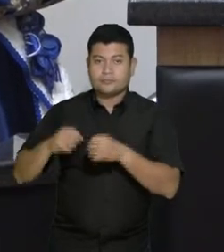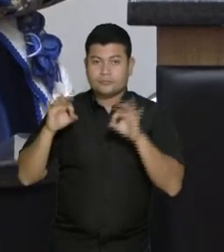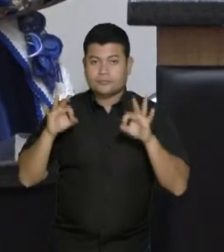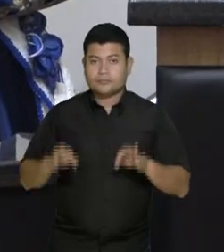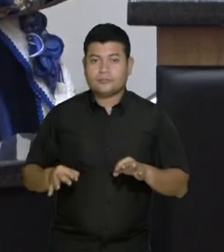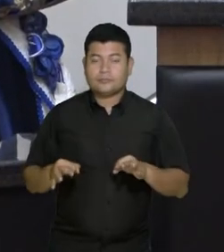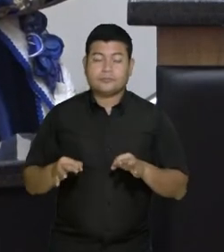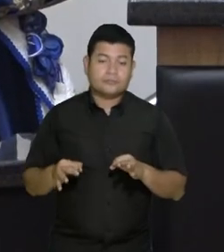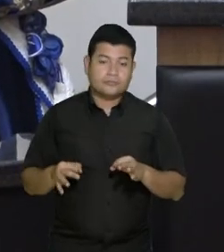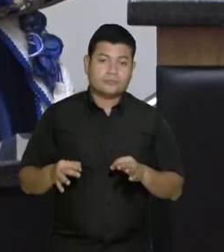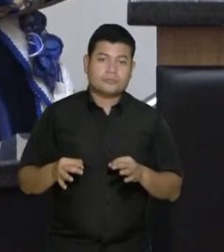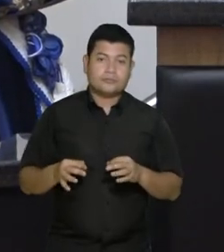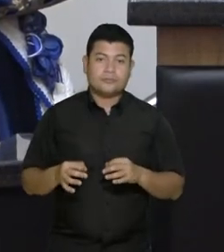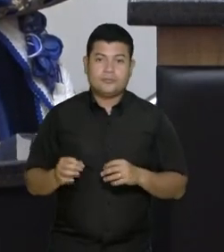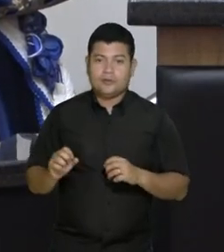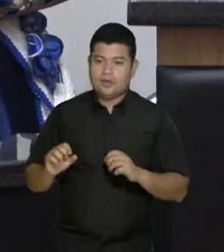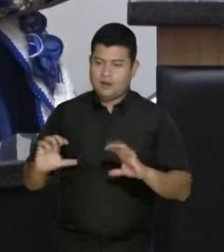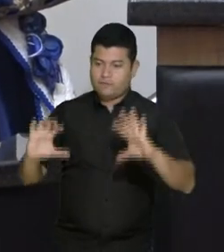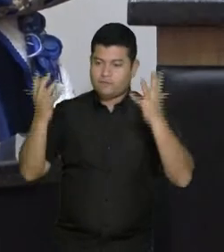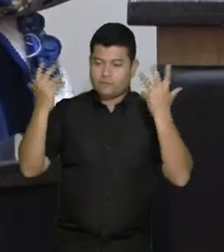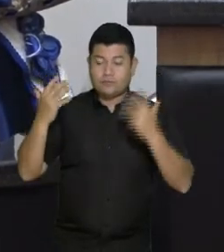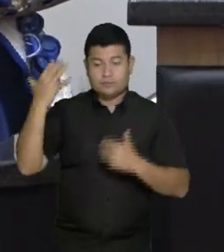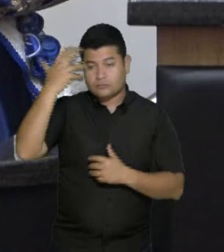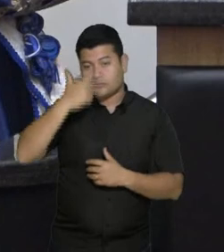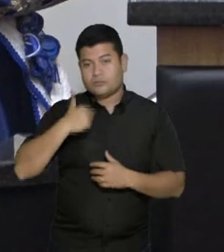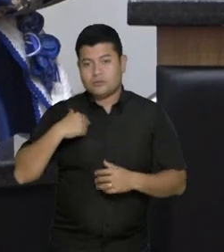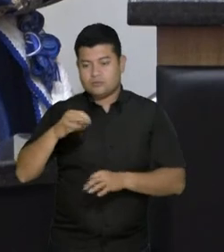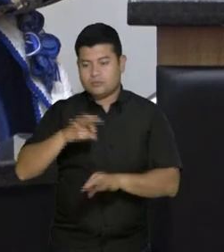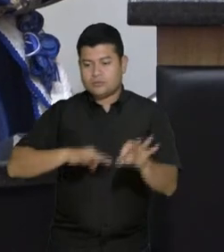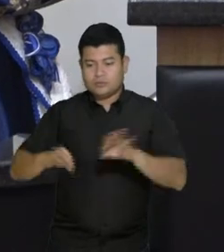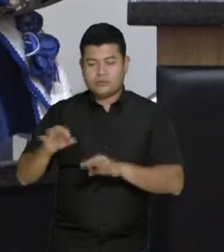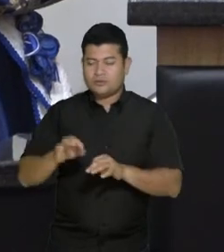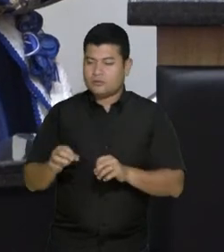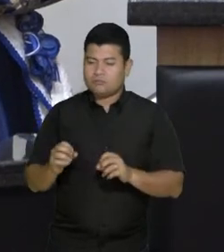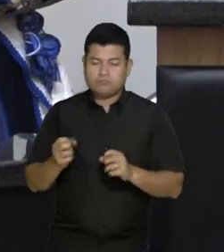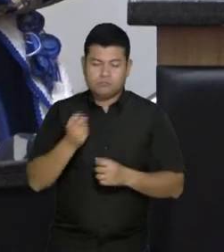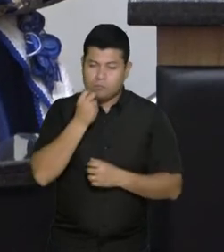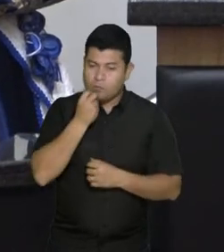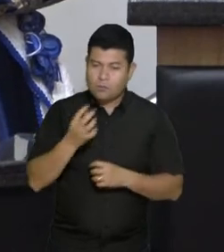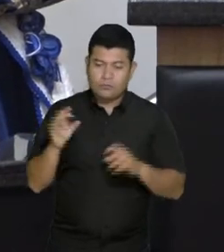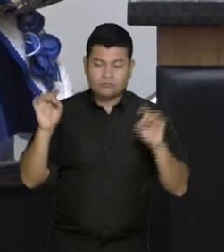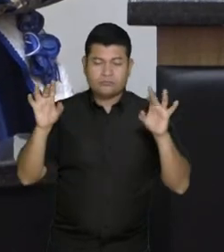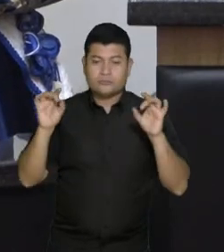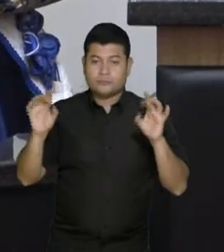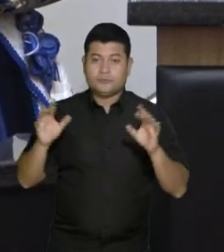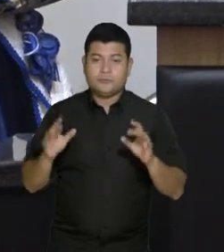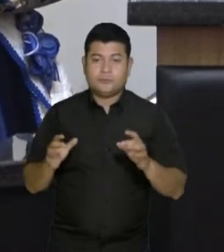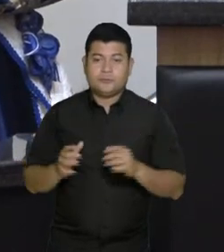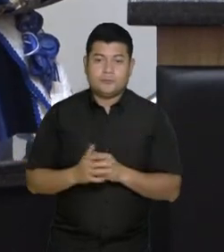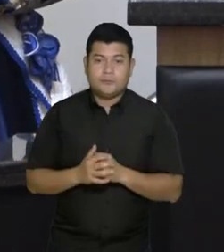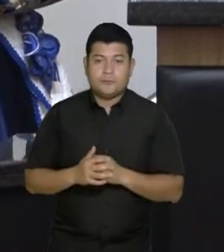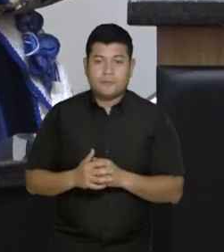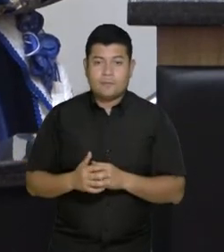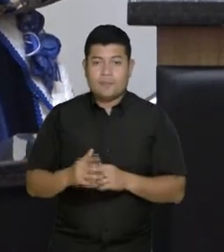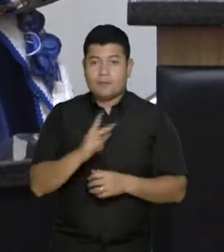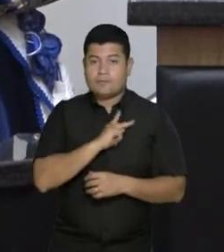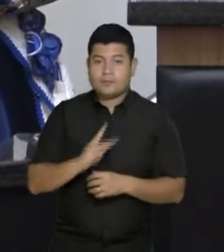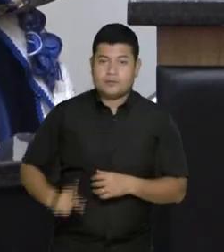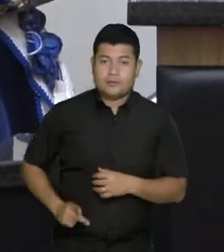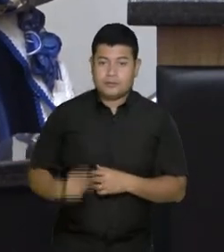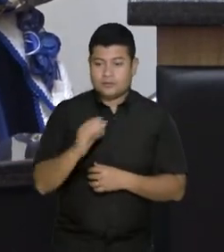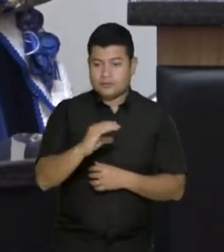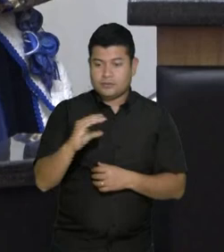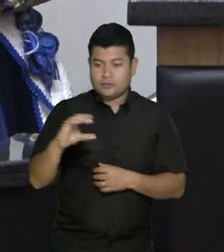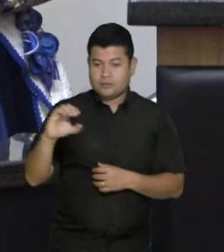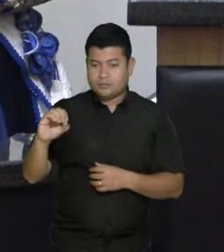receber. Será uma festa muito bonita, preparada com muito carinho. Quero agradecer aqui a presidente da CCO, que é a Franciele